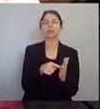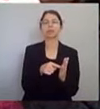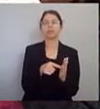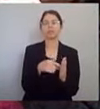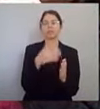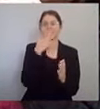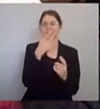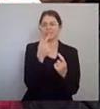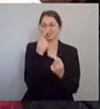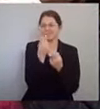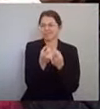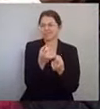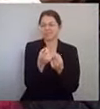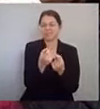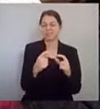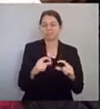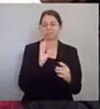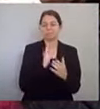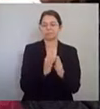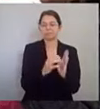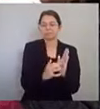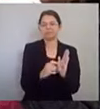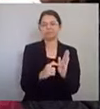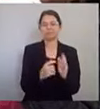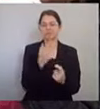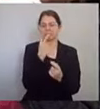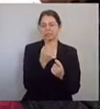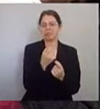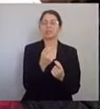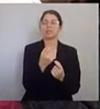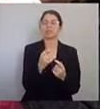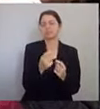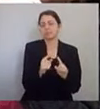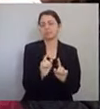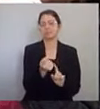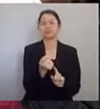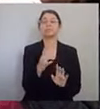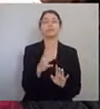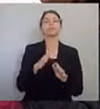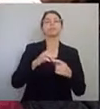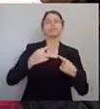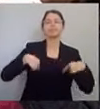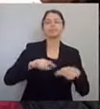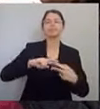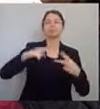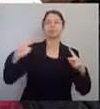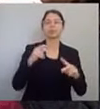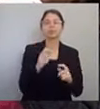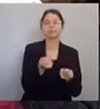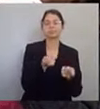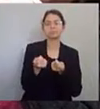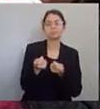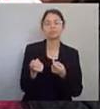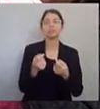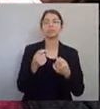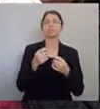parágrafo é que difere, já foi apresentado numa reunião de Câmara, já foi aprovado numa reunião de Câmara pelo Executivo, já foi feita uma divulgação nas redes